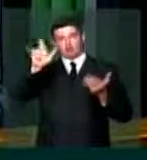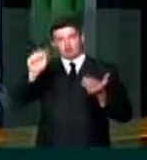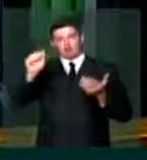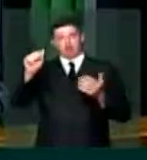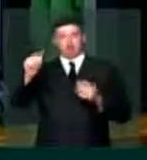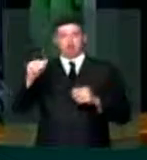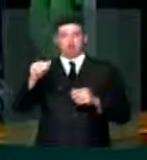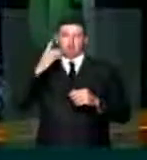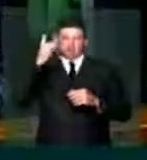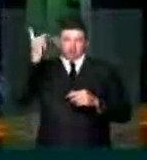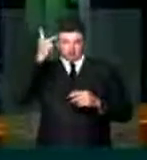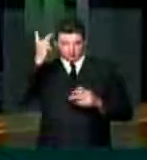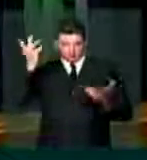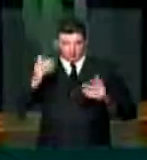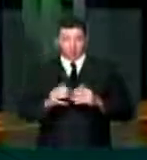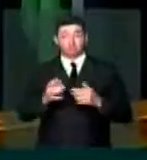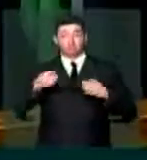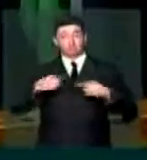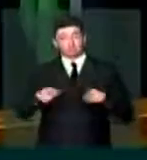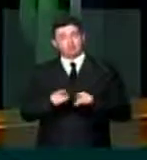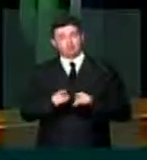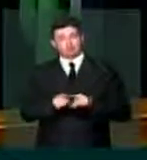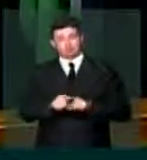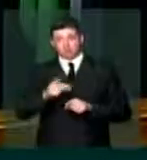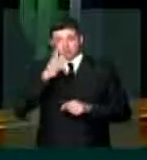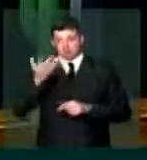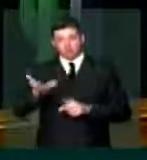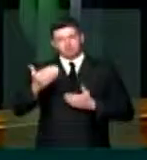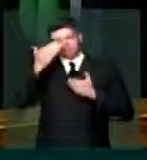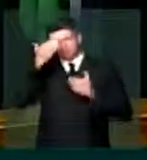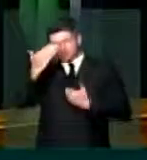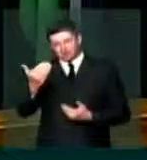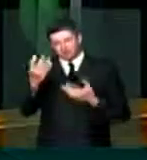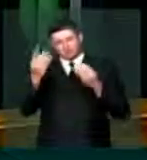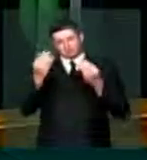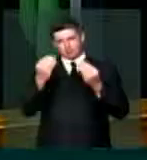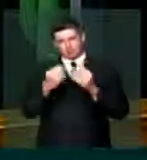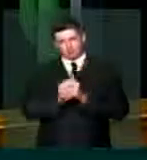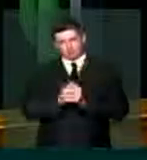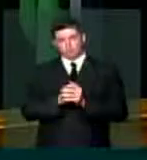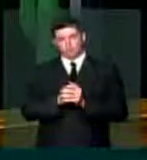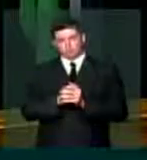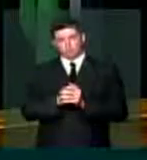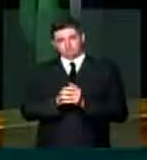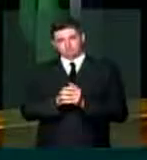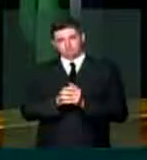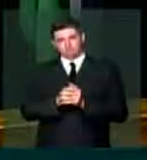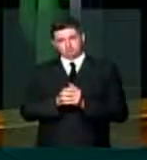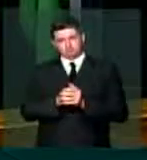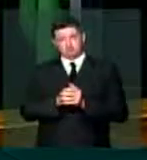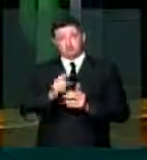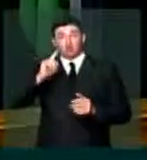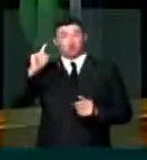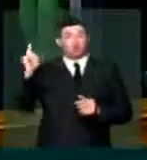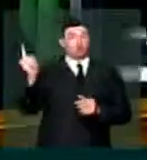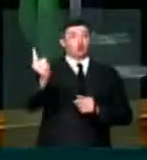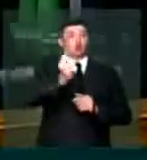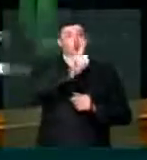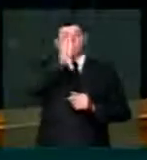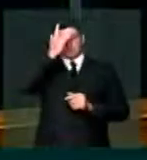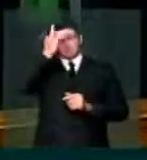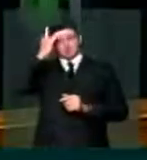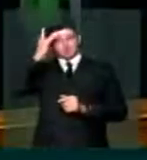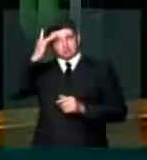São Paulo, Duarte Nogueira, quero também deixar aqui um agradecimento muitíssimo especial a todos aqueles